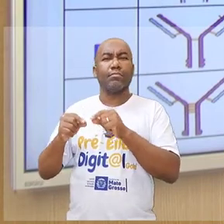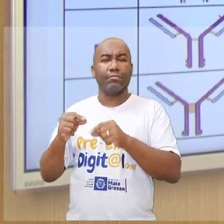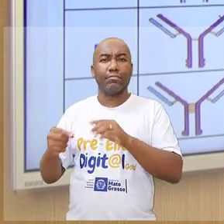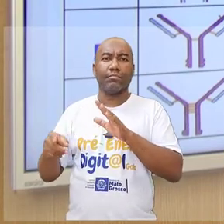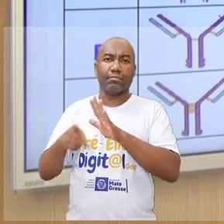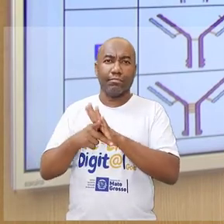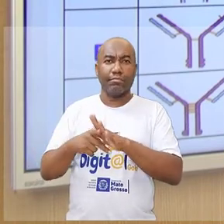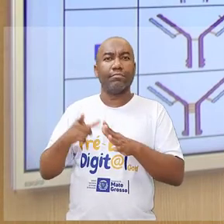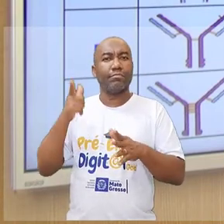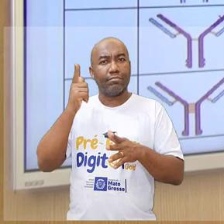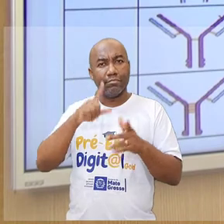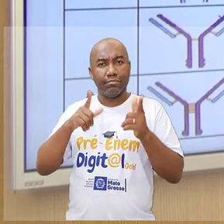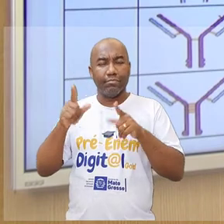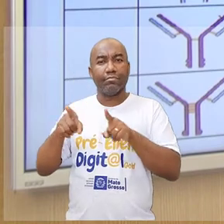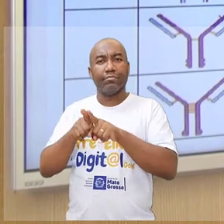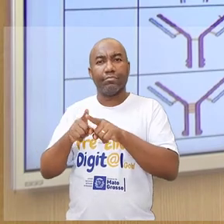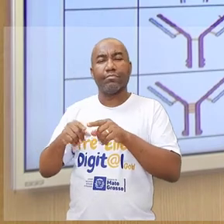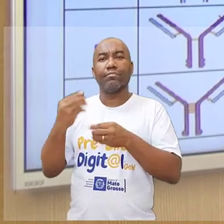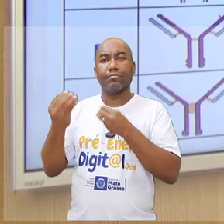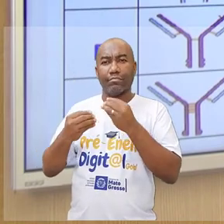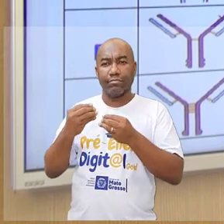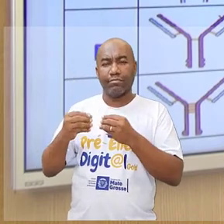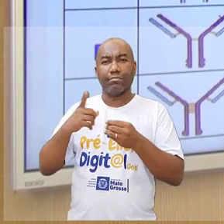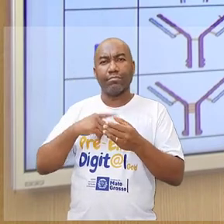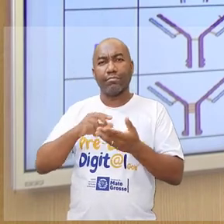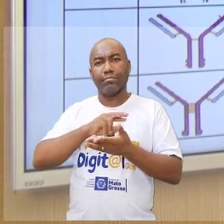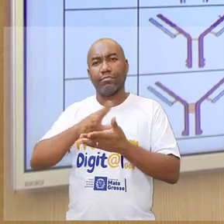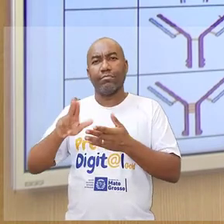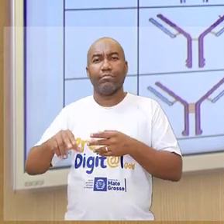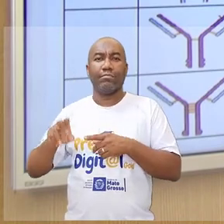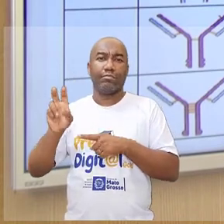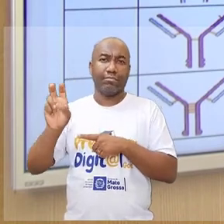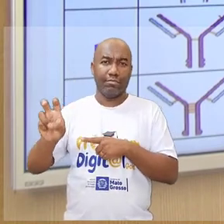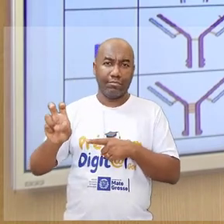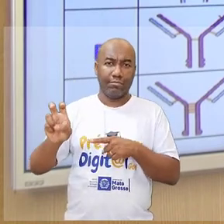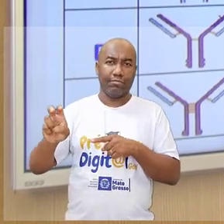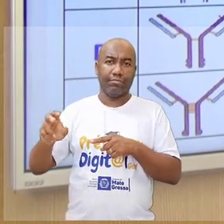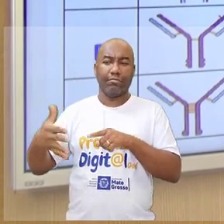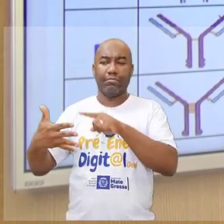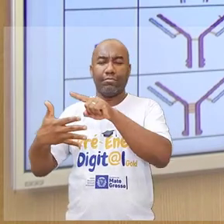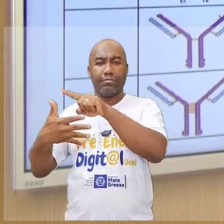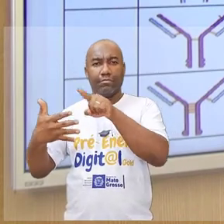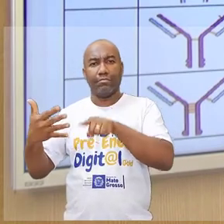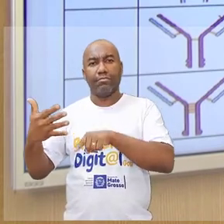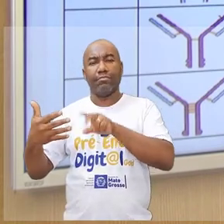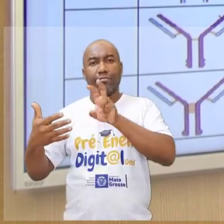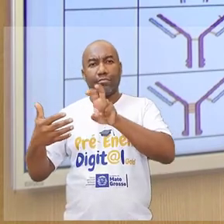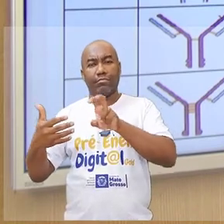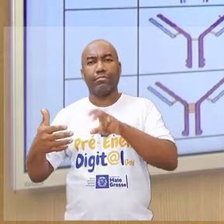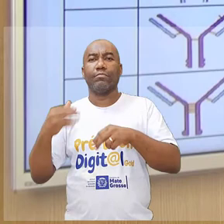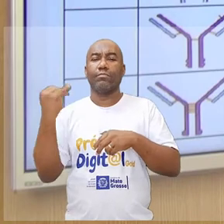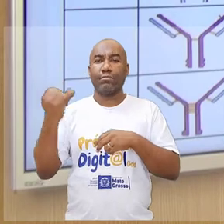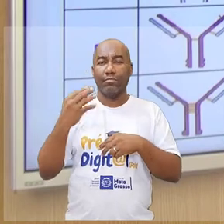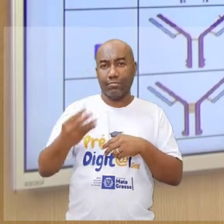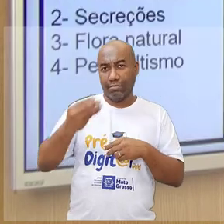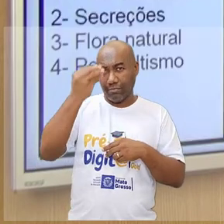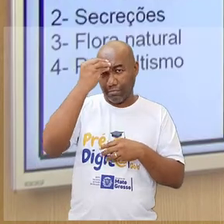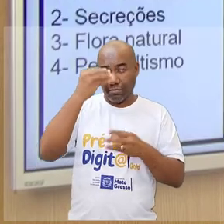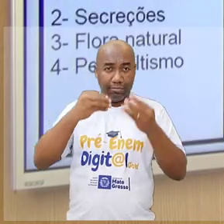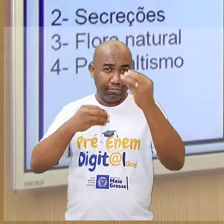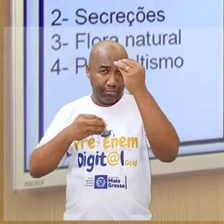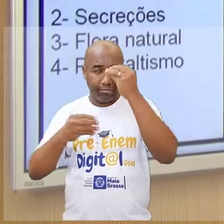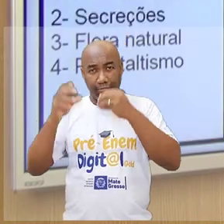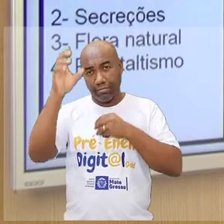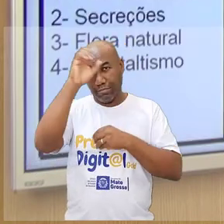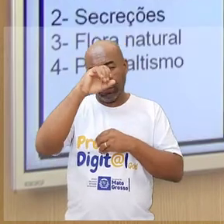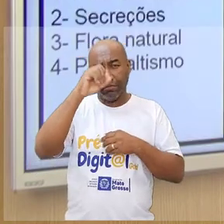de defesa e são divididos em 5 tipos diferentes. Rodrigo, por que que eu tenho que saber todas essas